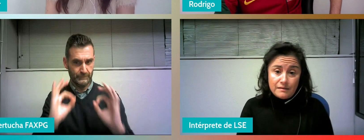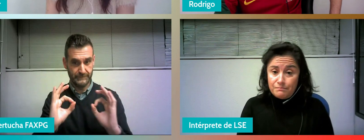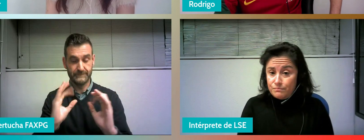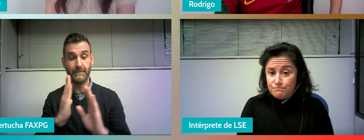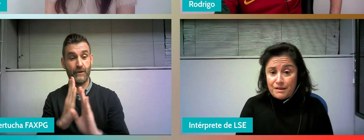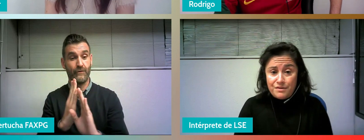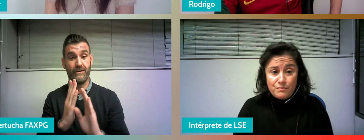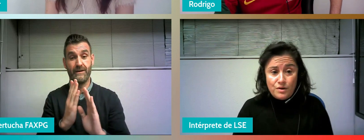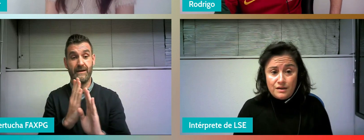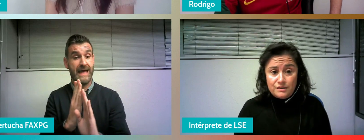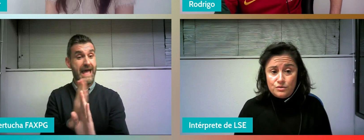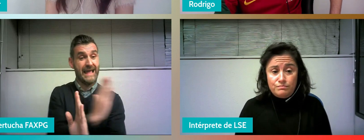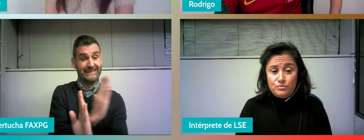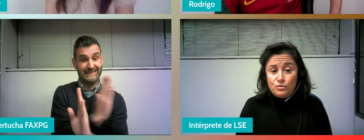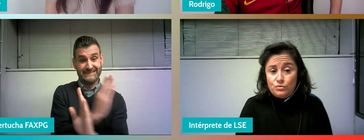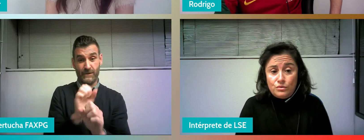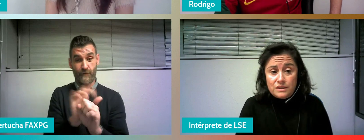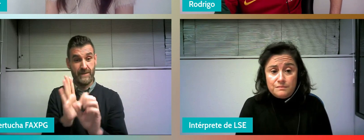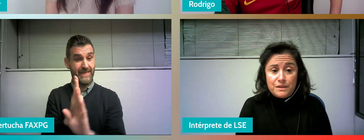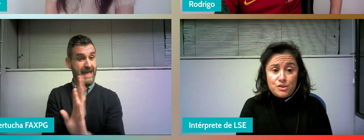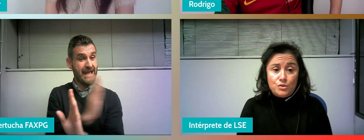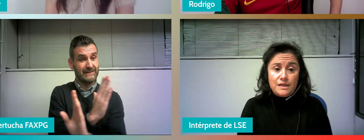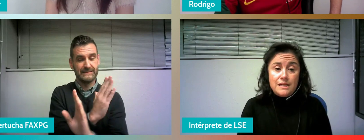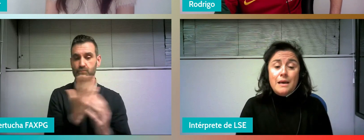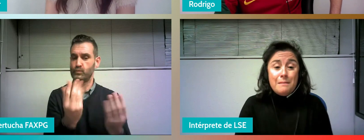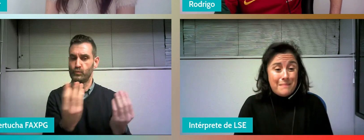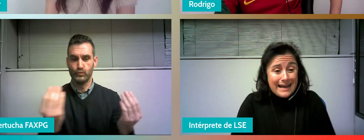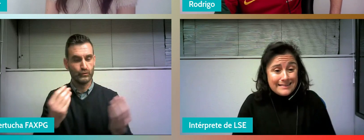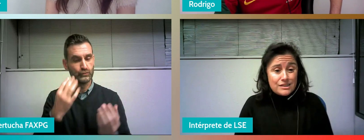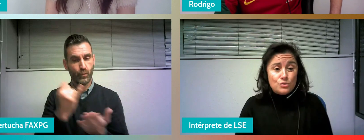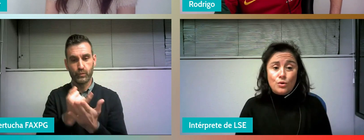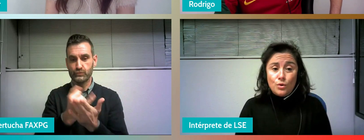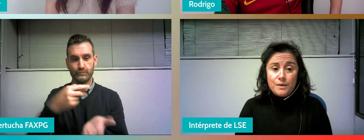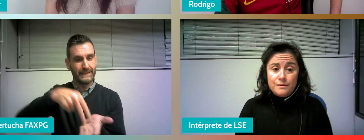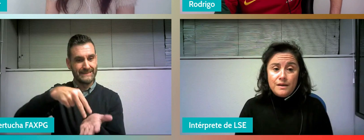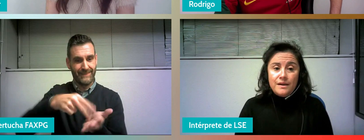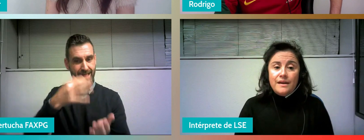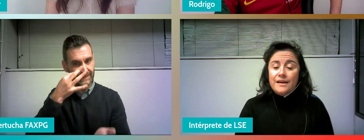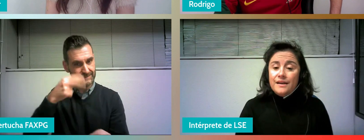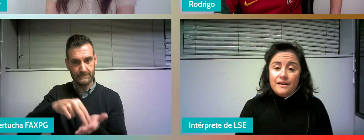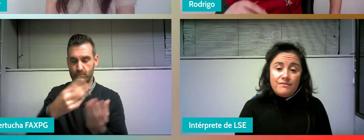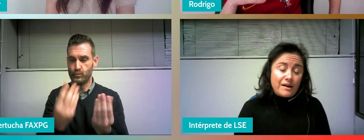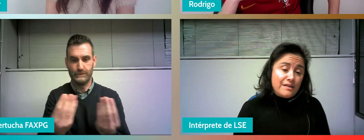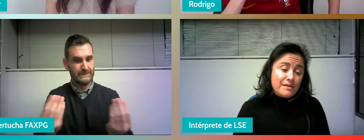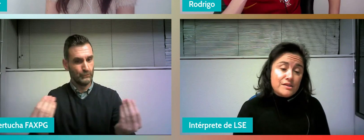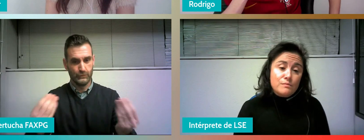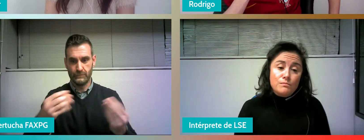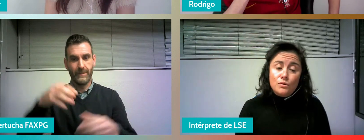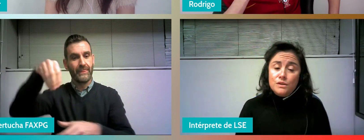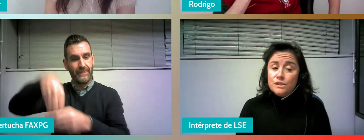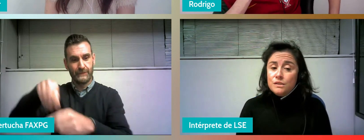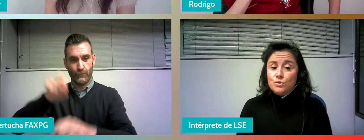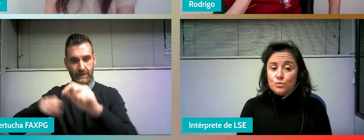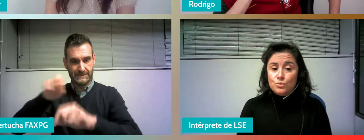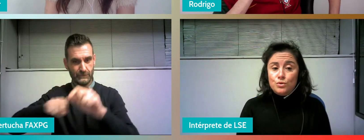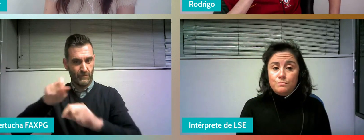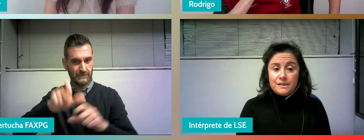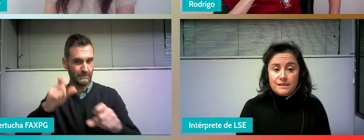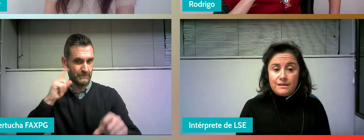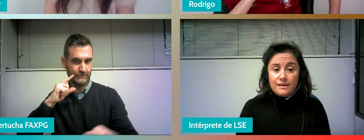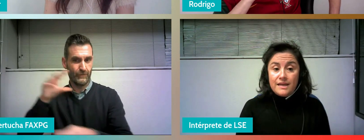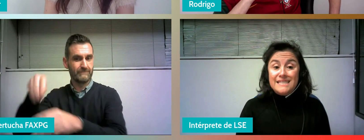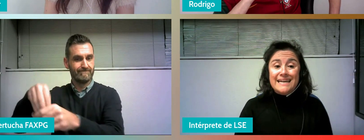pandemia, padecémolas todas as persoas. Antes do COVID, realizábase moitísimos